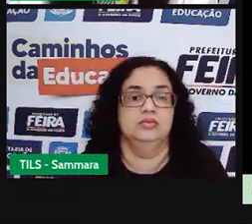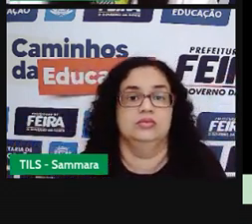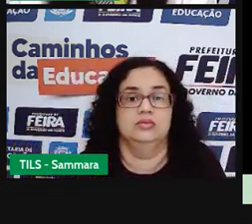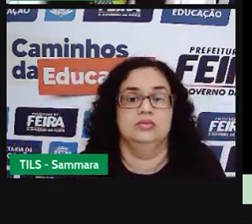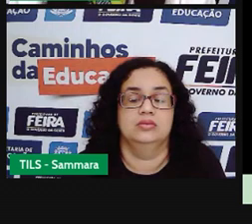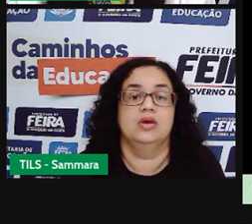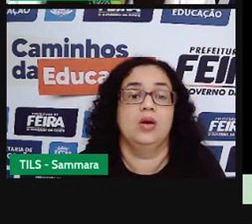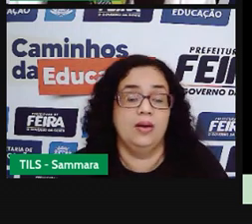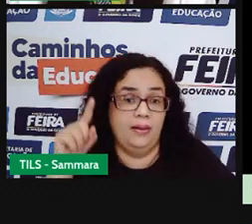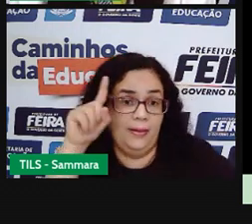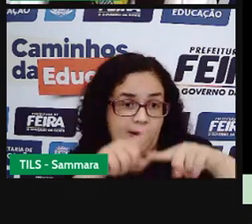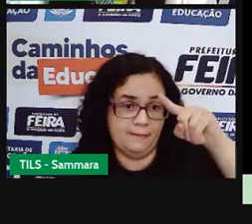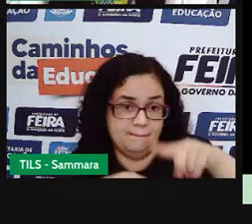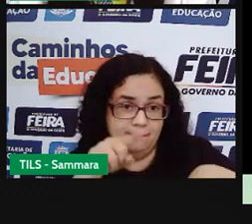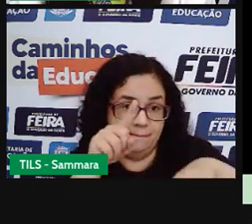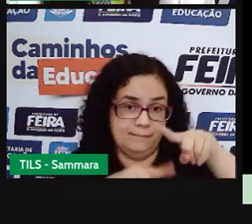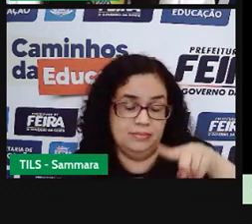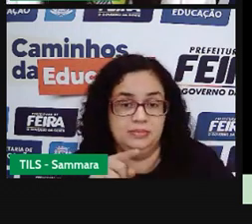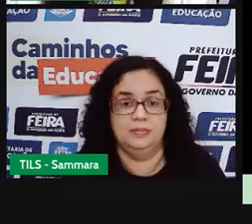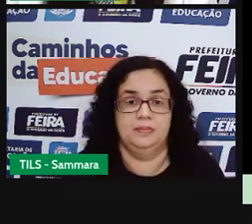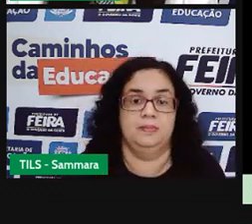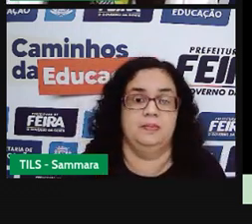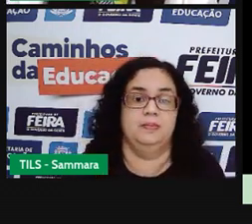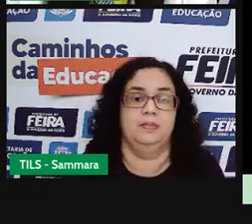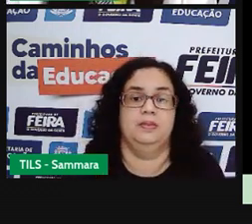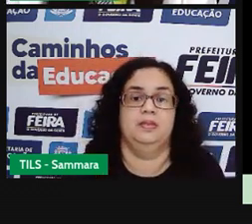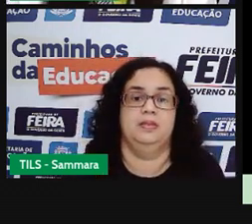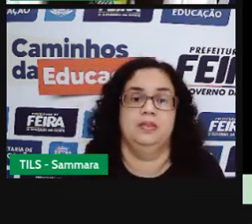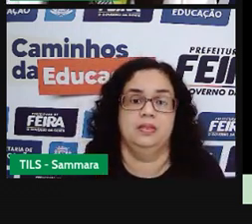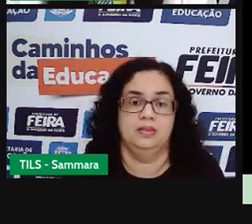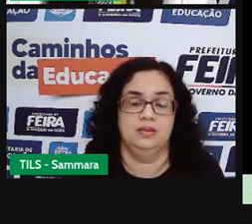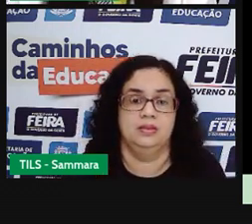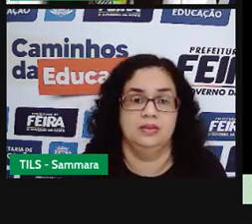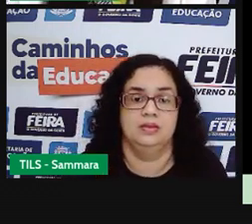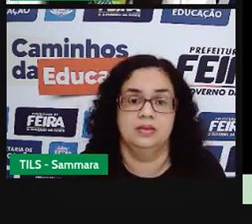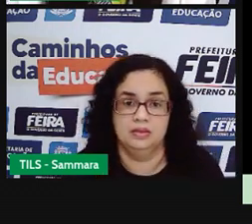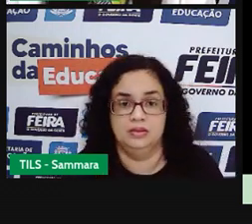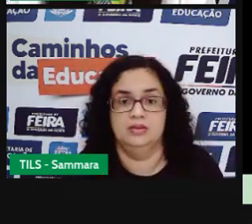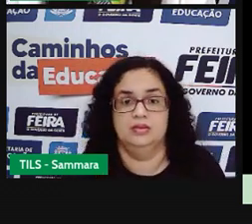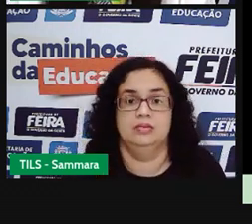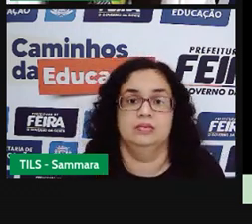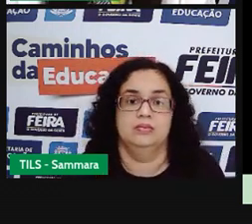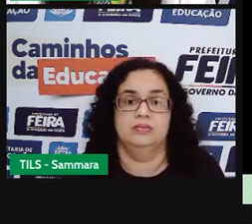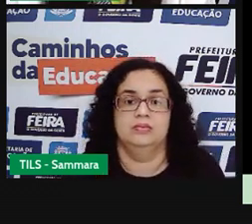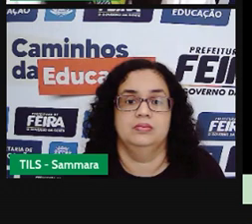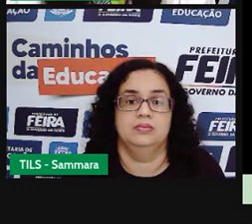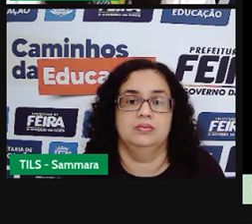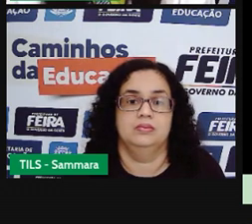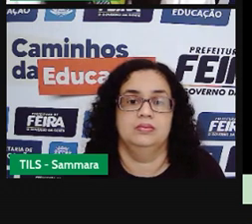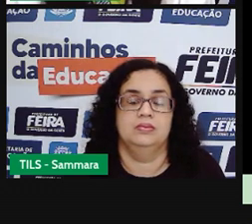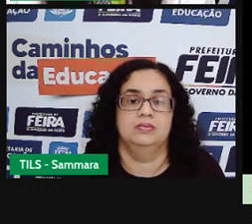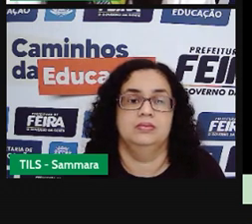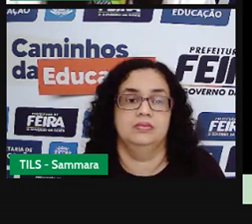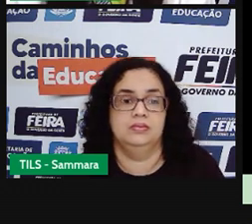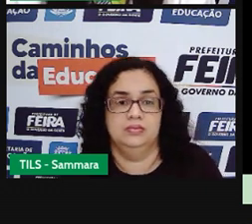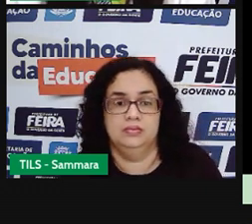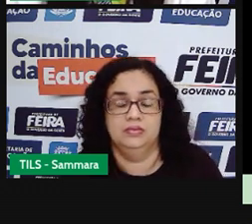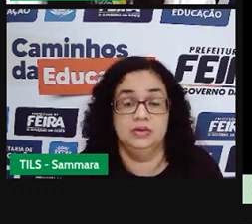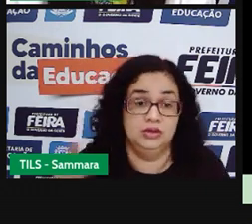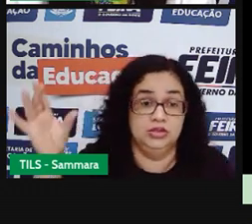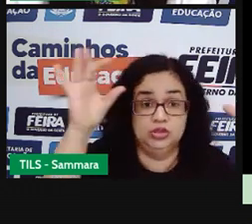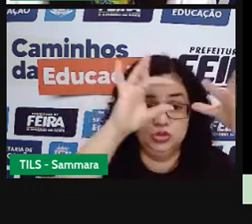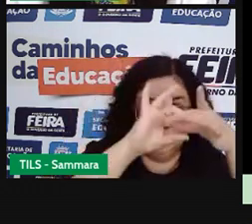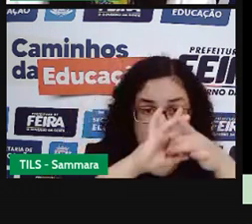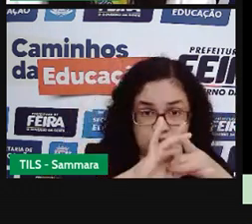são as latas né muito comum a gente a sociais porque o formato da lata é justamente um